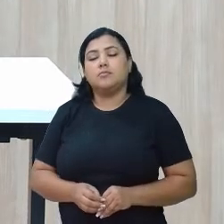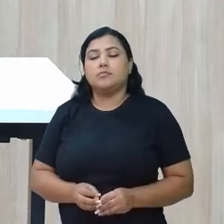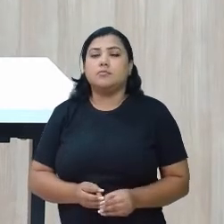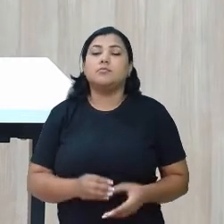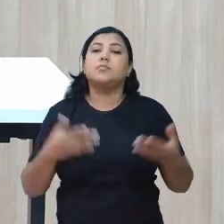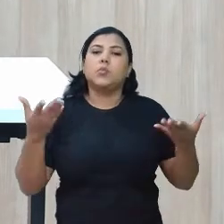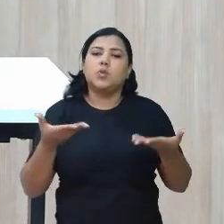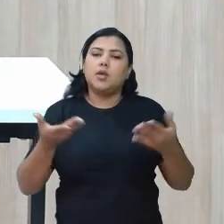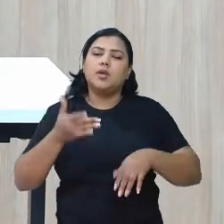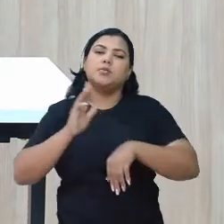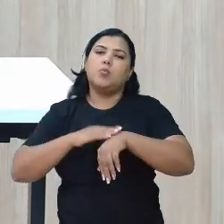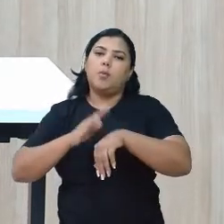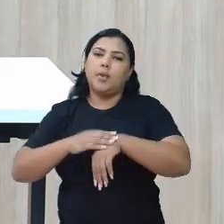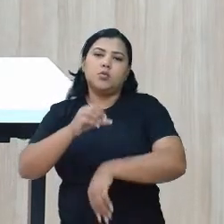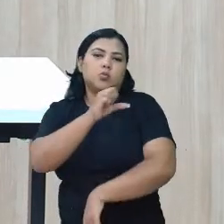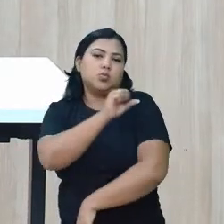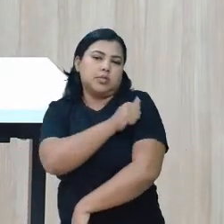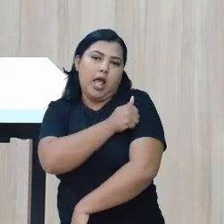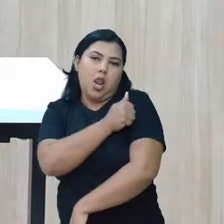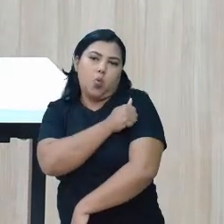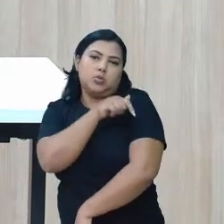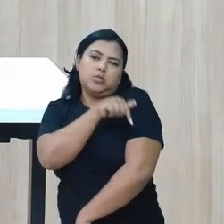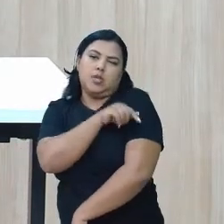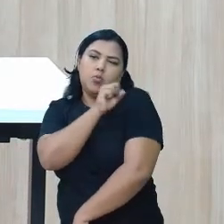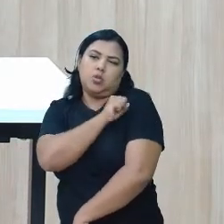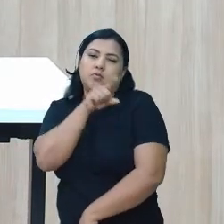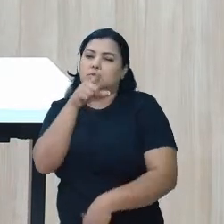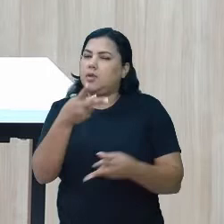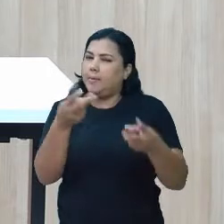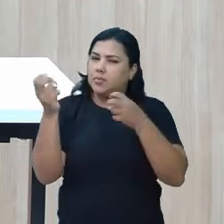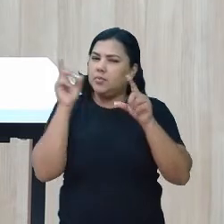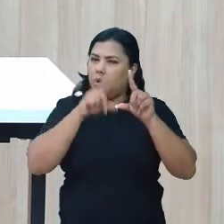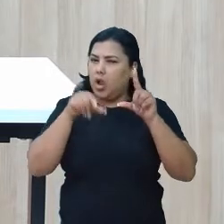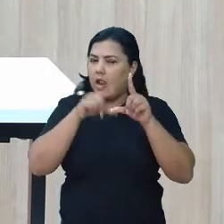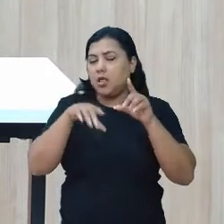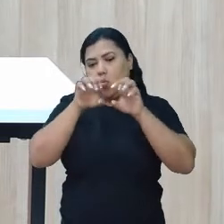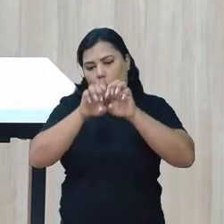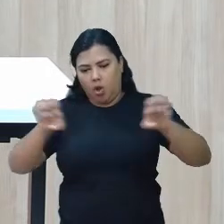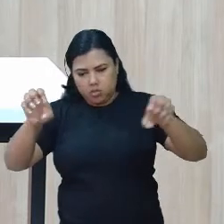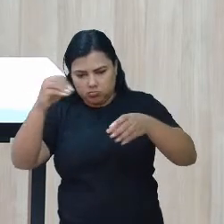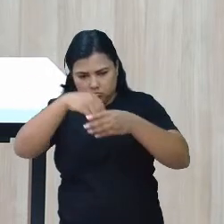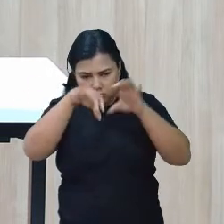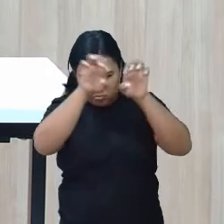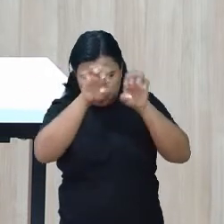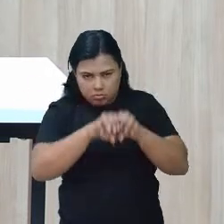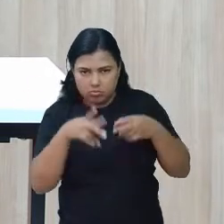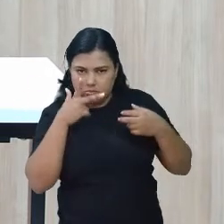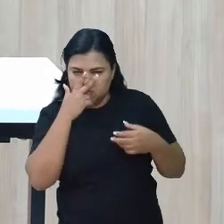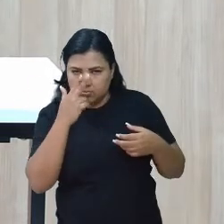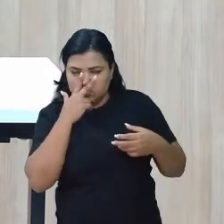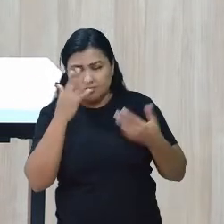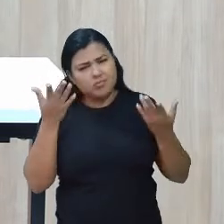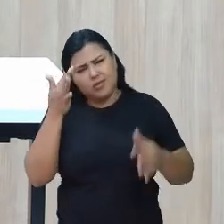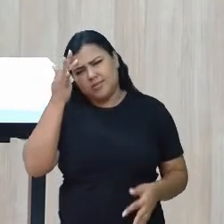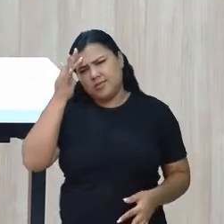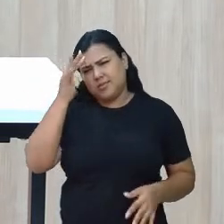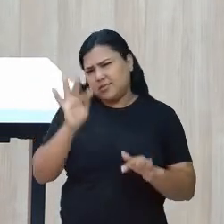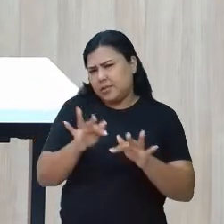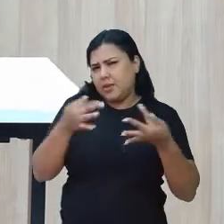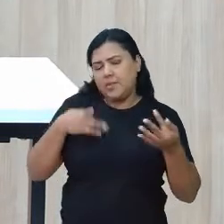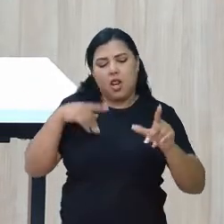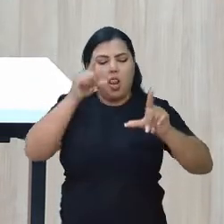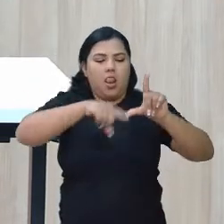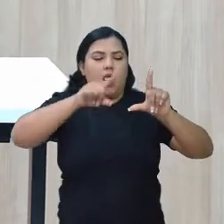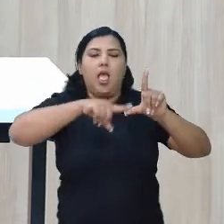ano, de 6º ano, quando você vê uma letra numa equação, numa estrutura parecida com uma equação, simplesmente aquela letra é